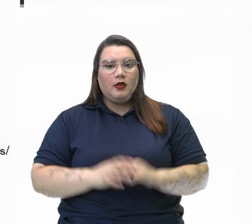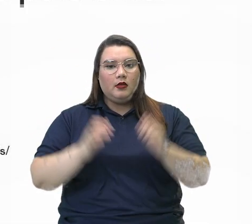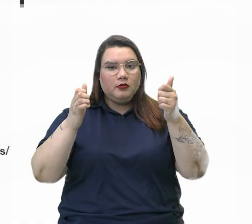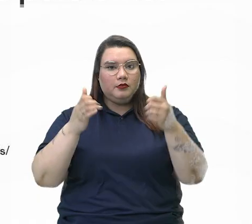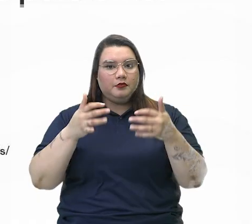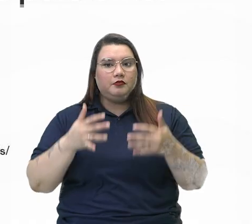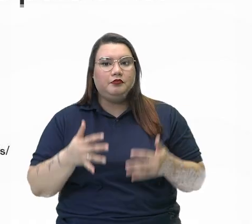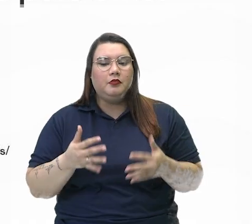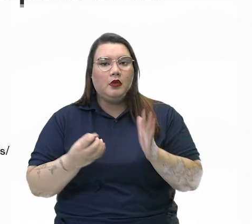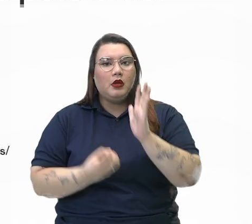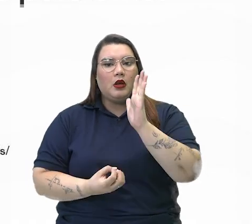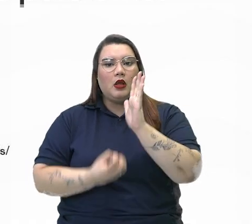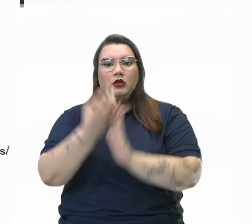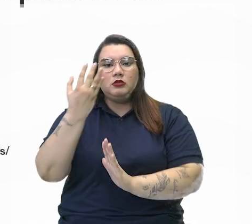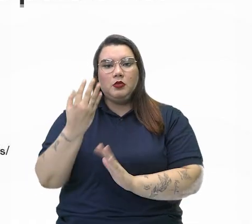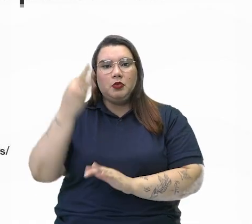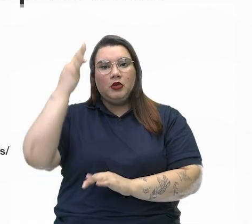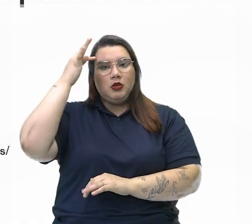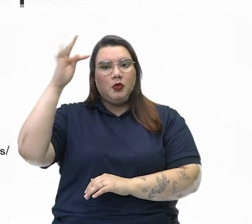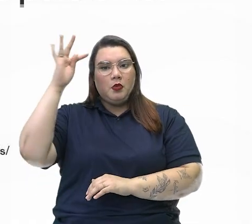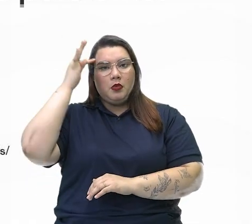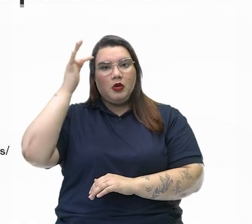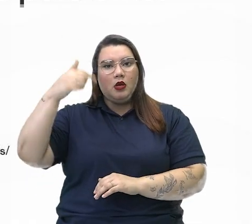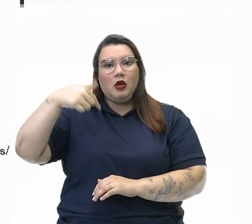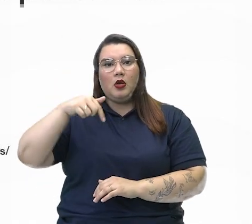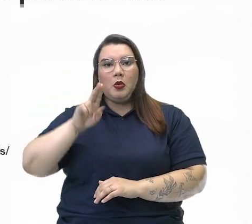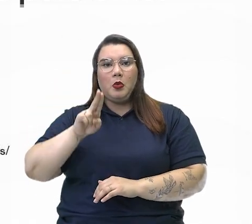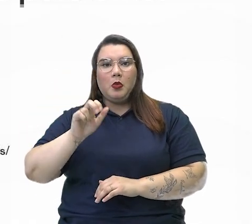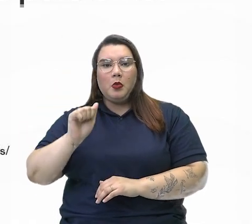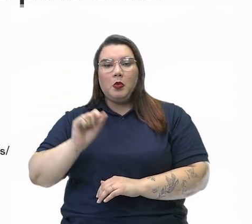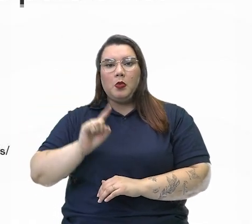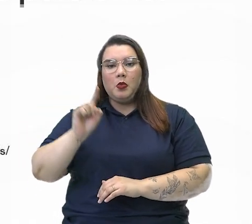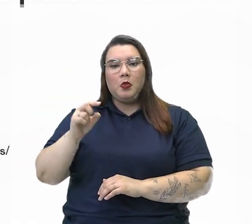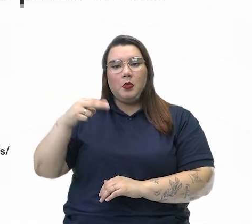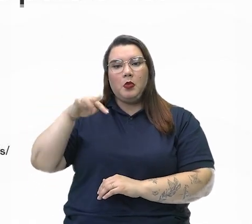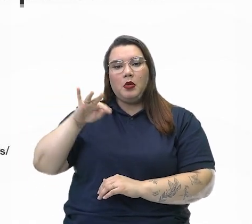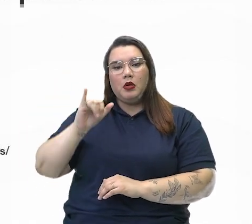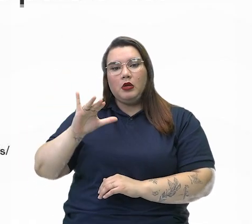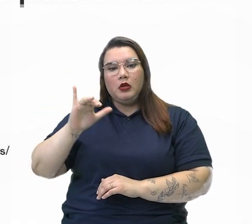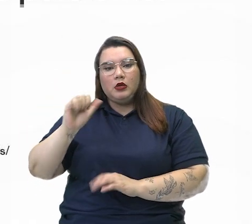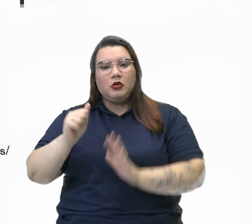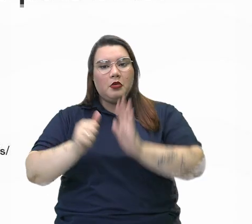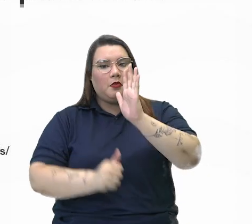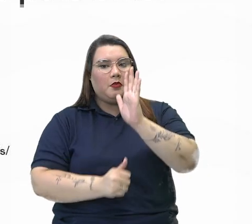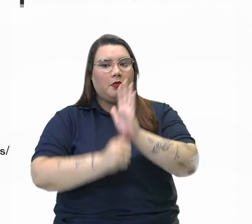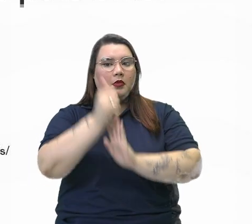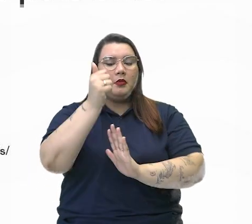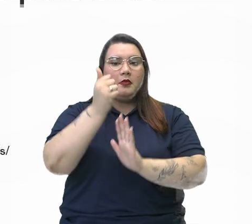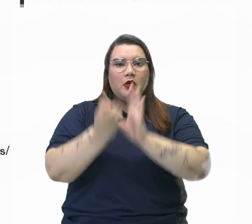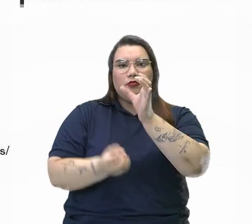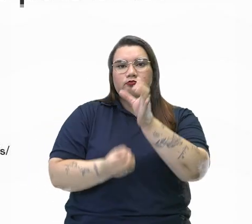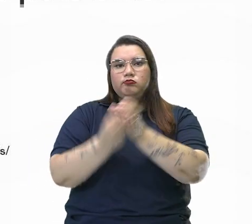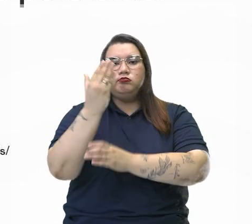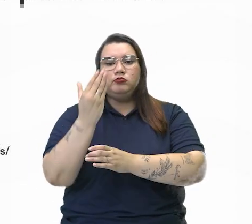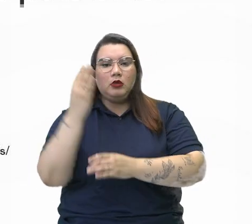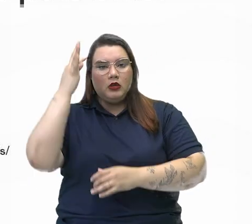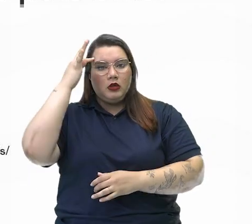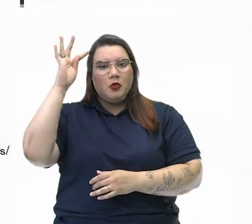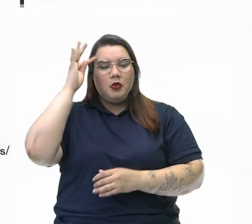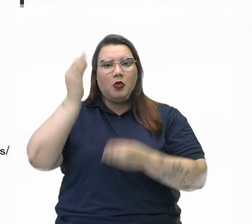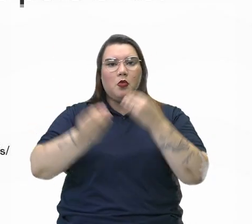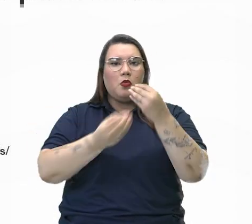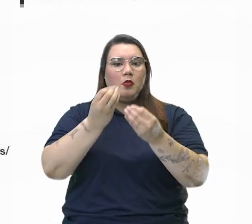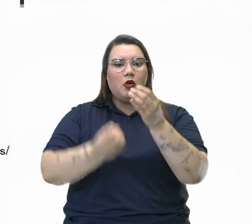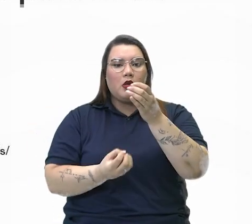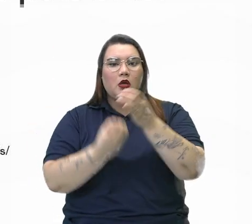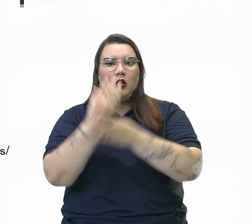né? Vamos falar do nascimento da teoria quântica. Uma das primeiras teorias acerca da natureza da luz é